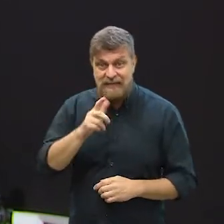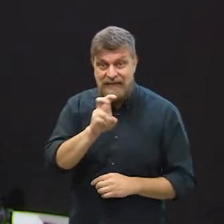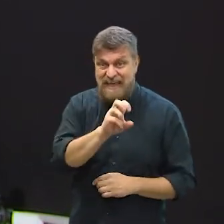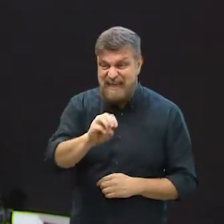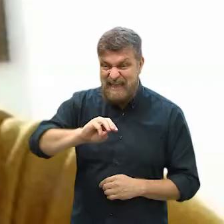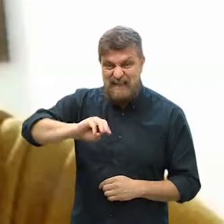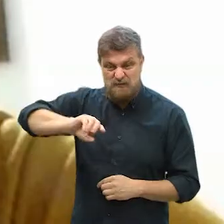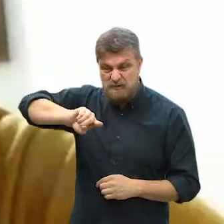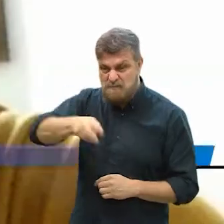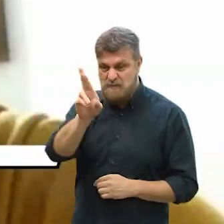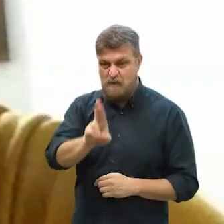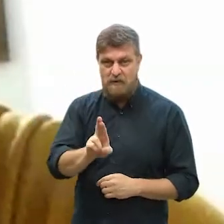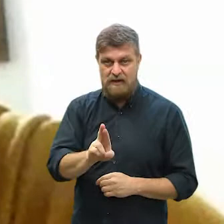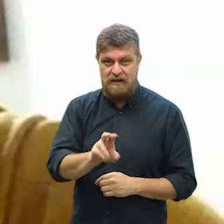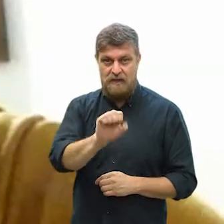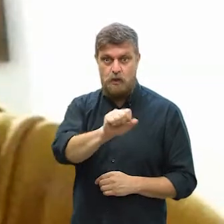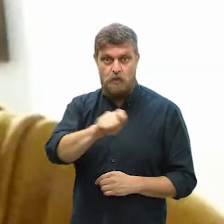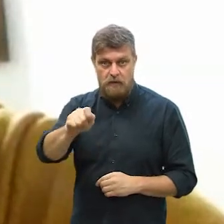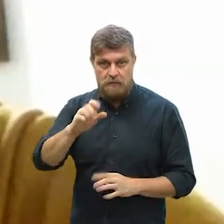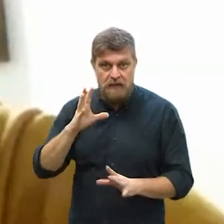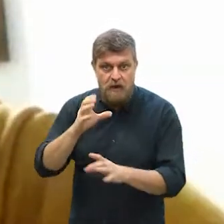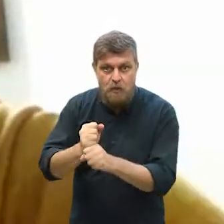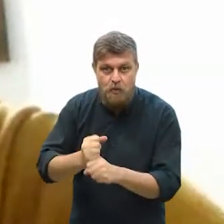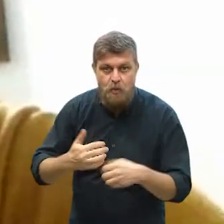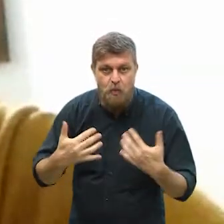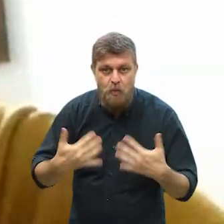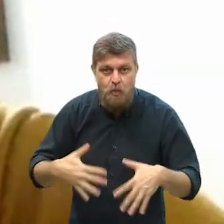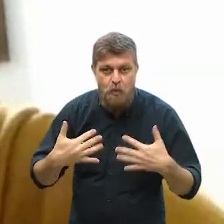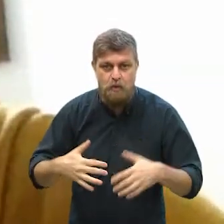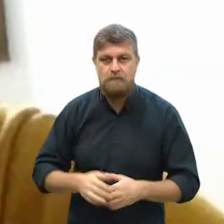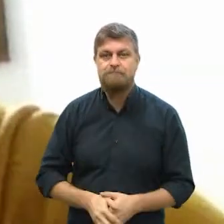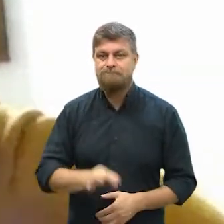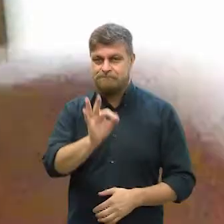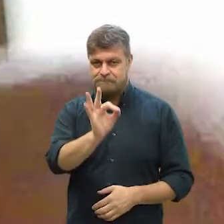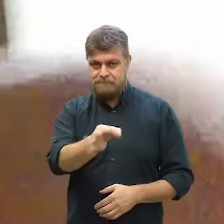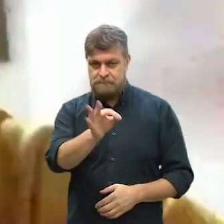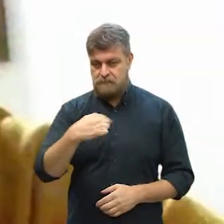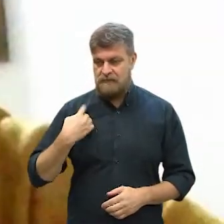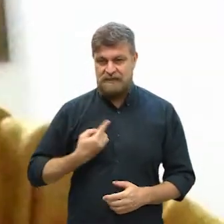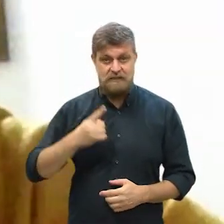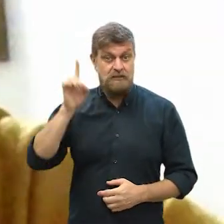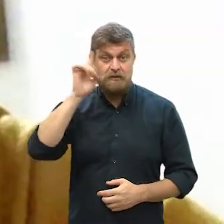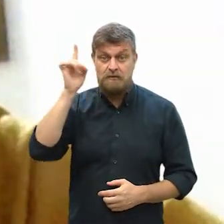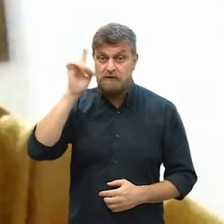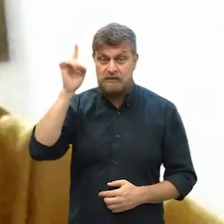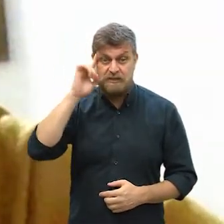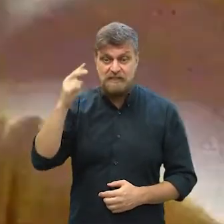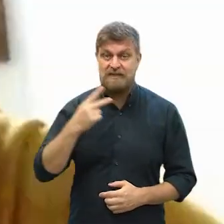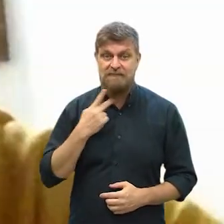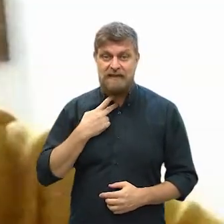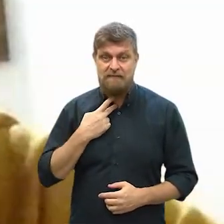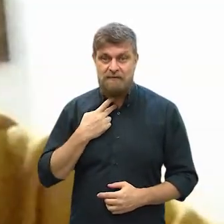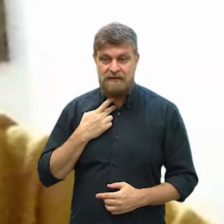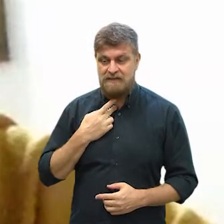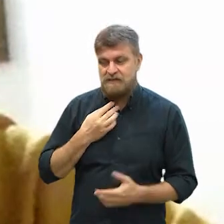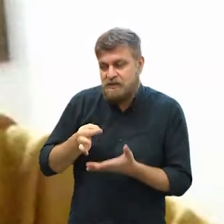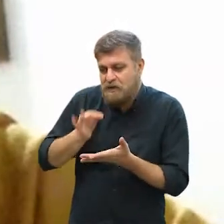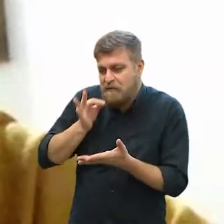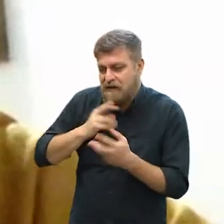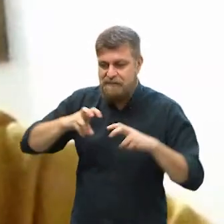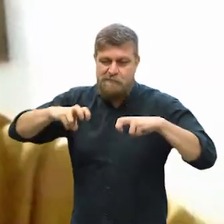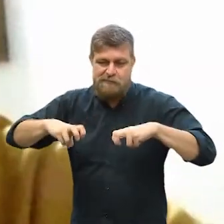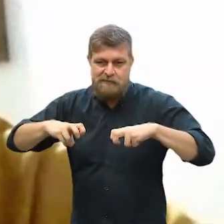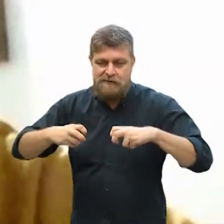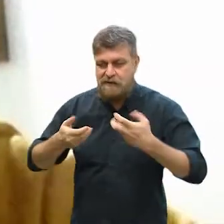meses? Com toda certeza. Porque justamente a gente não tinha o nosso dia a dia, a gente não estava se encontrando todo dia no cafezinho da